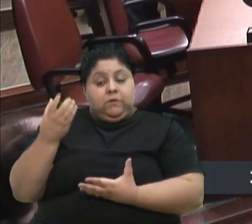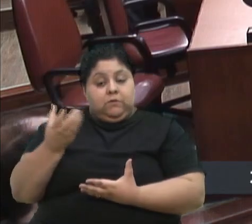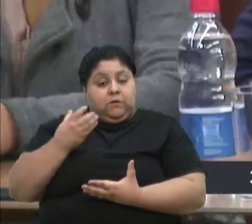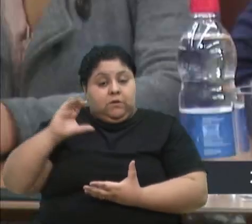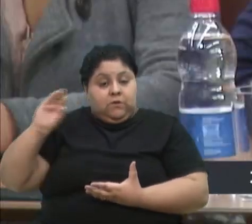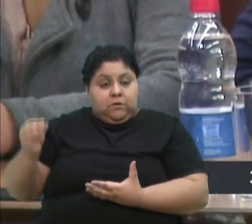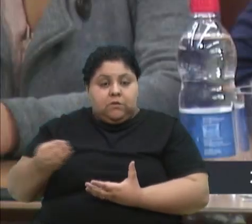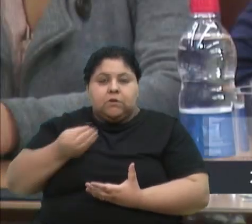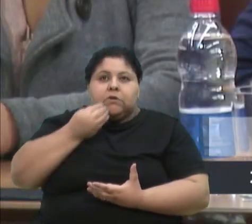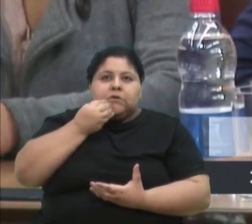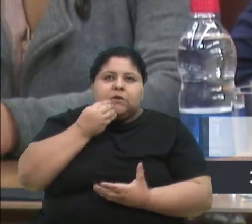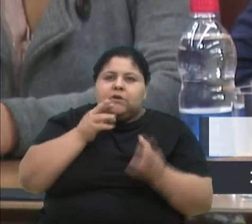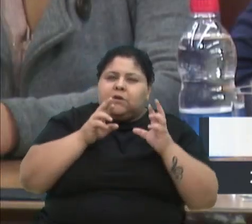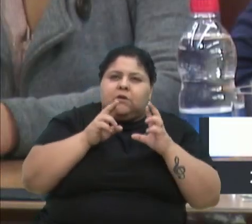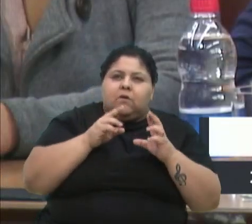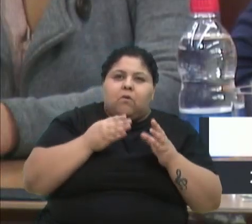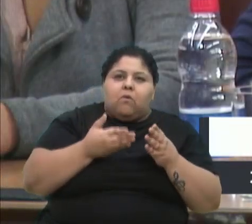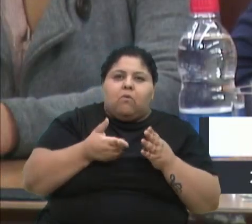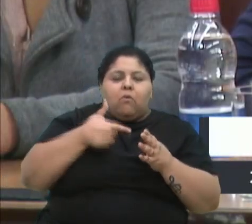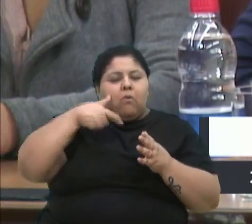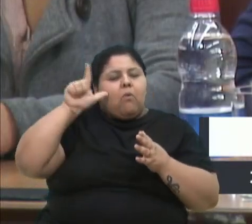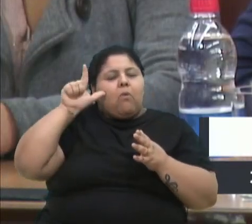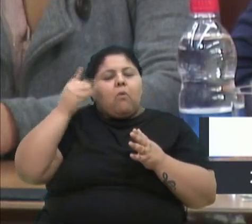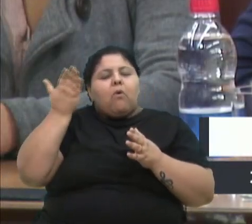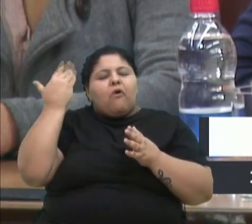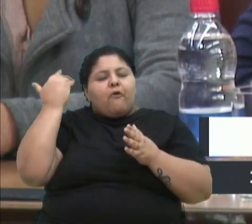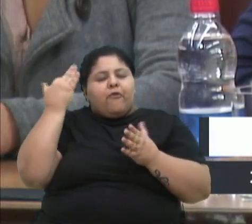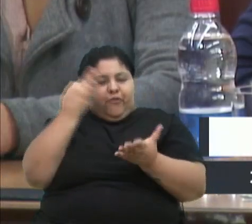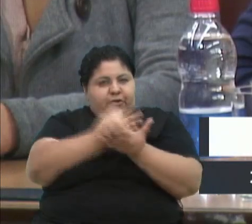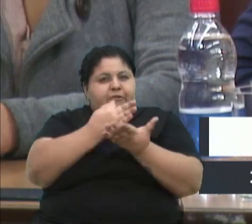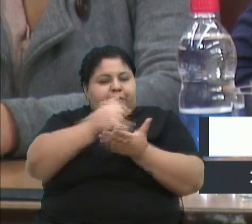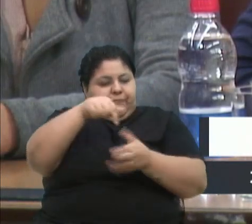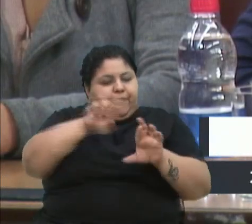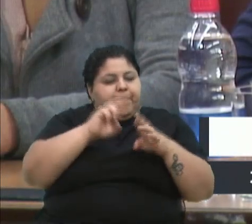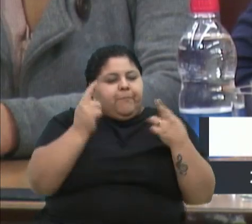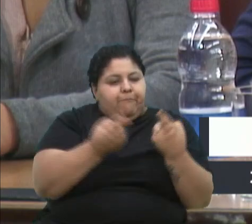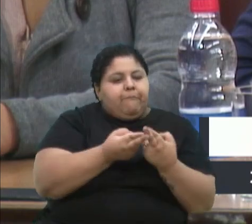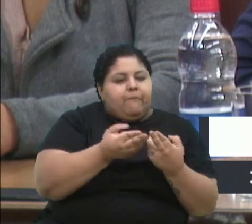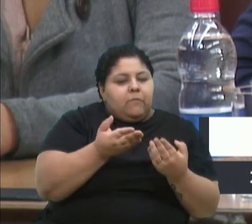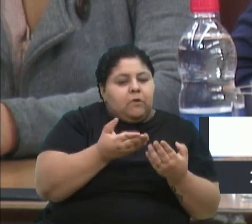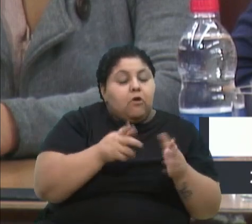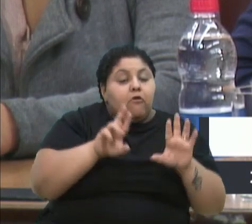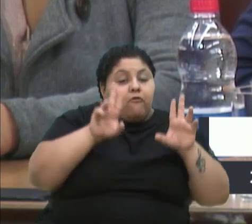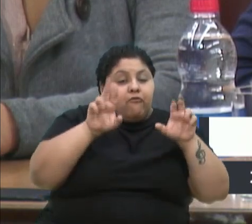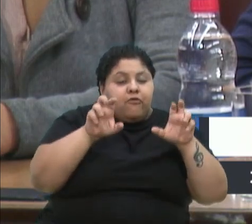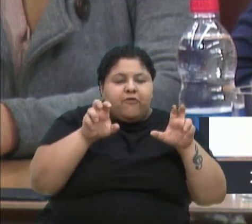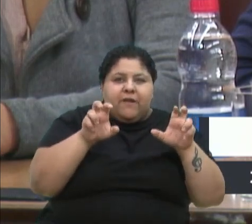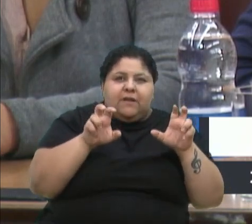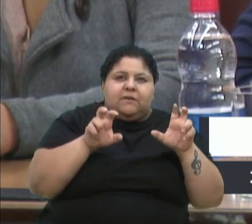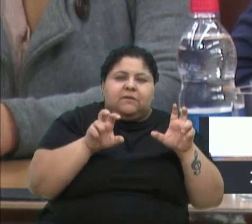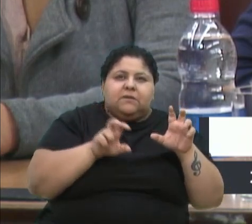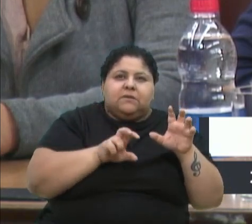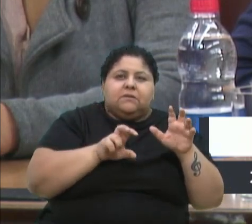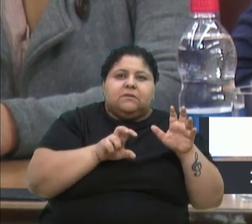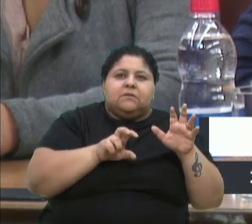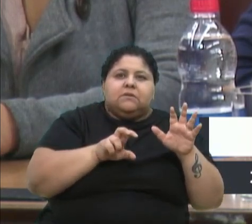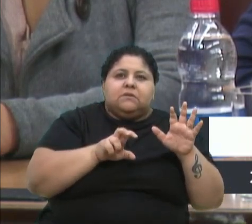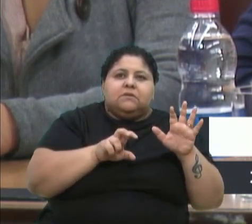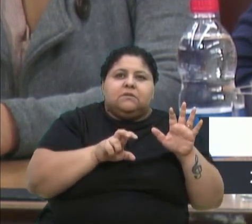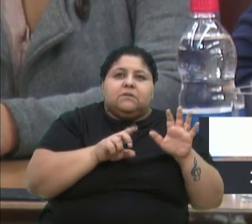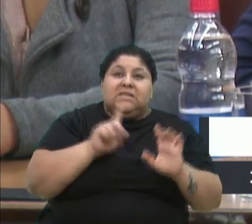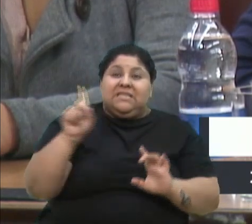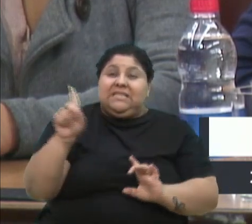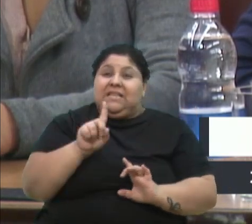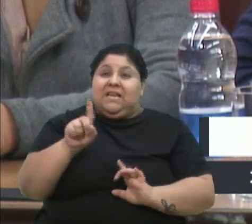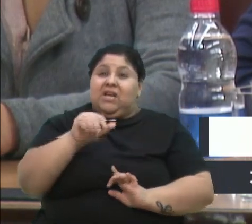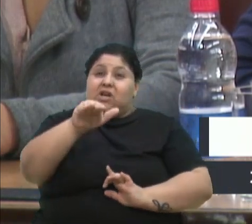na sessão ontem, né, e sobre o que foi falado sobre a situação da não